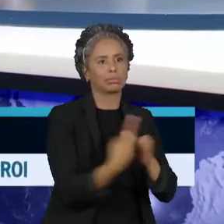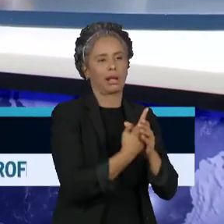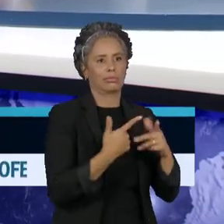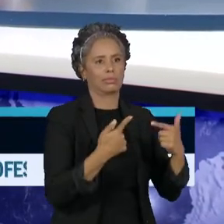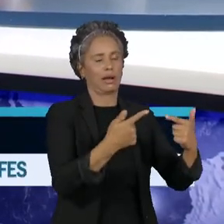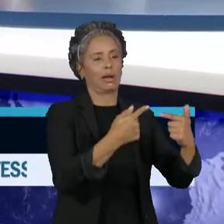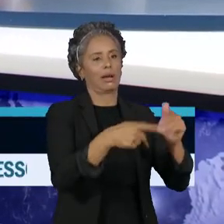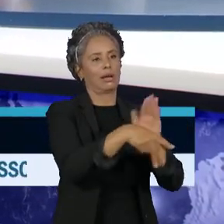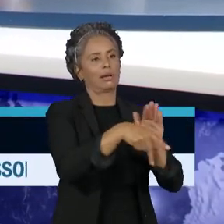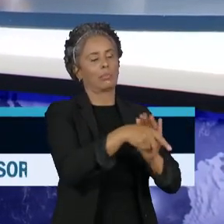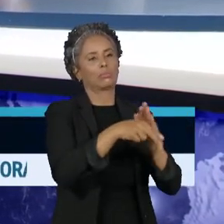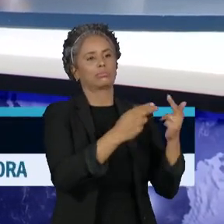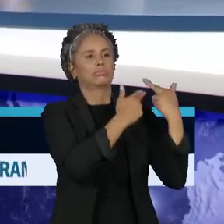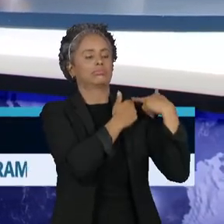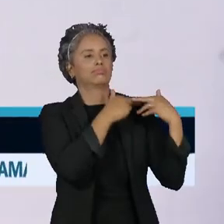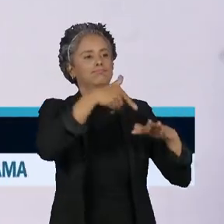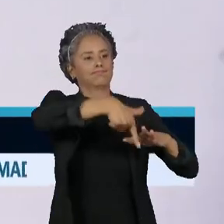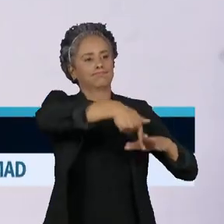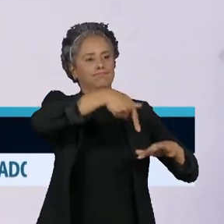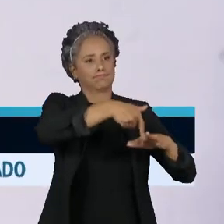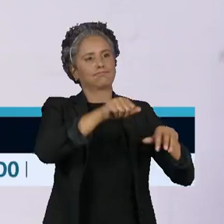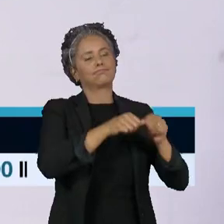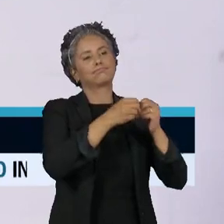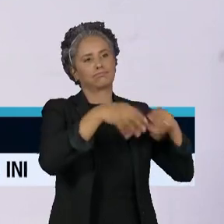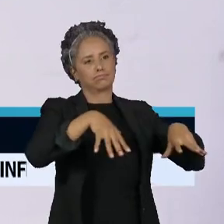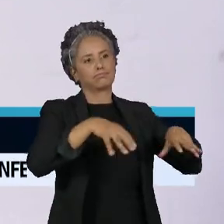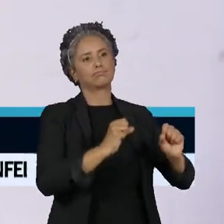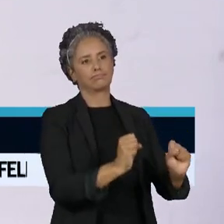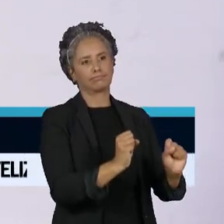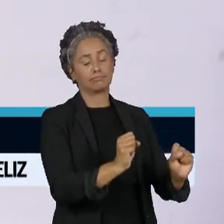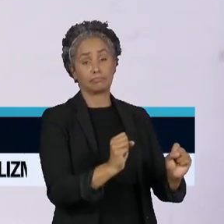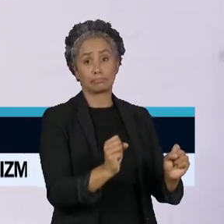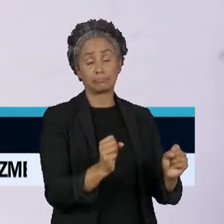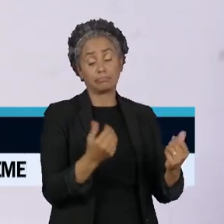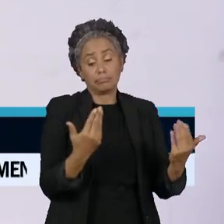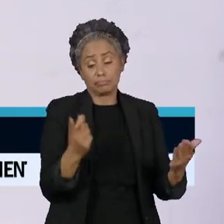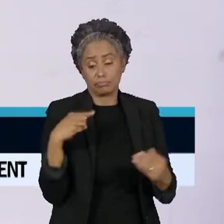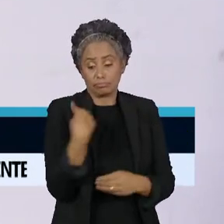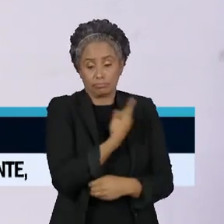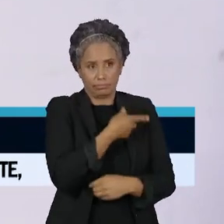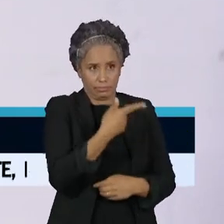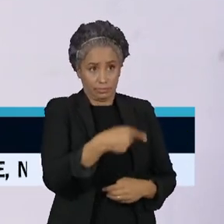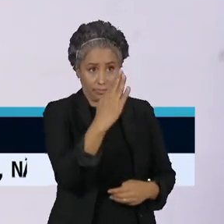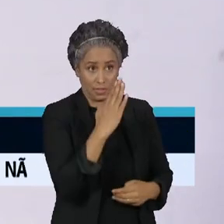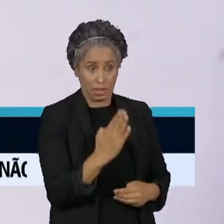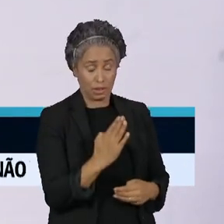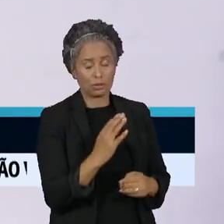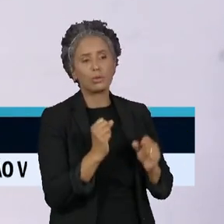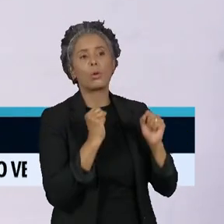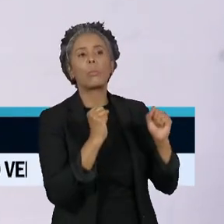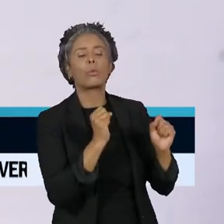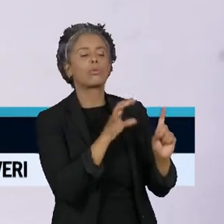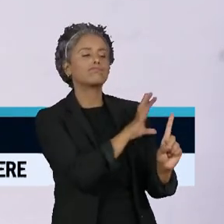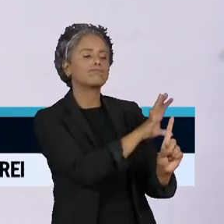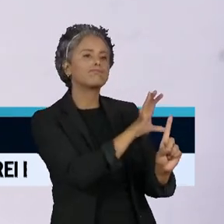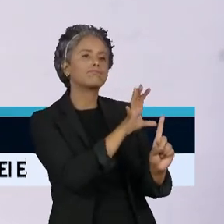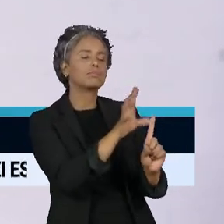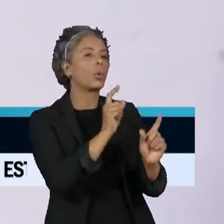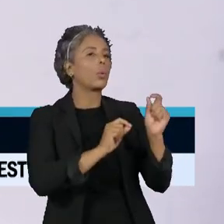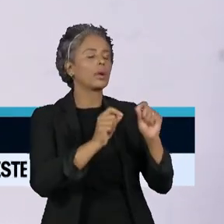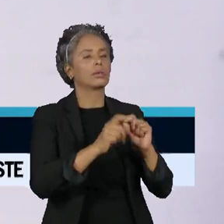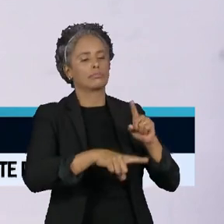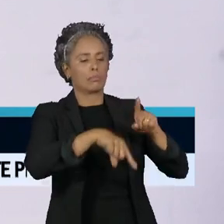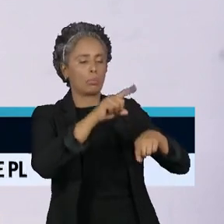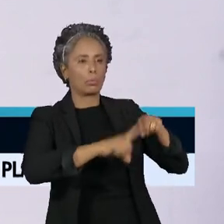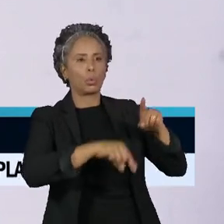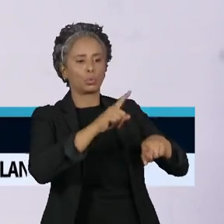acarretar, escalar ainda mais esses elementos. Agora, para nós, eu acho que influencia na logística e na operação de entrega de